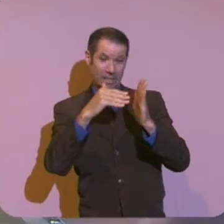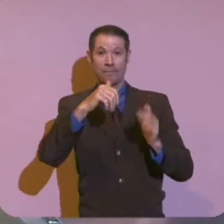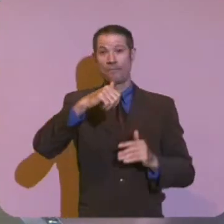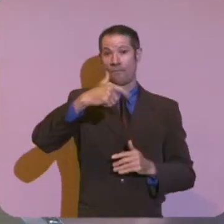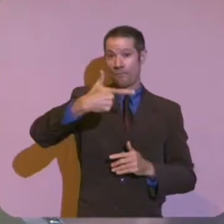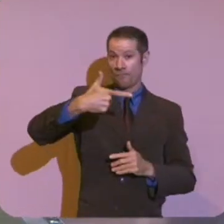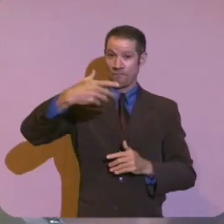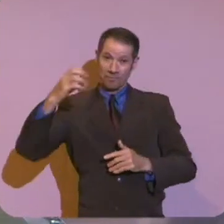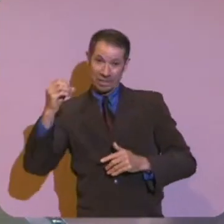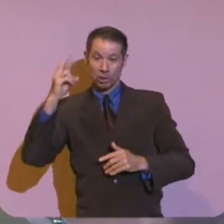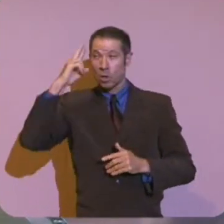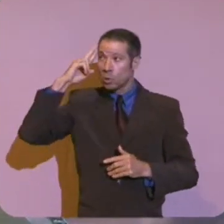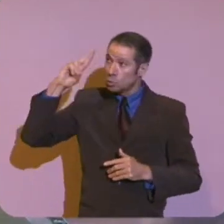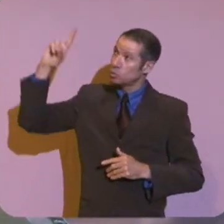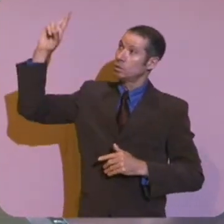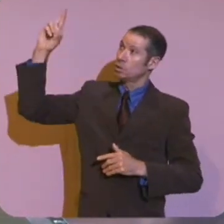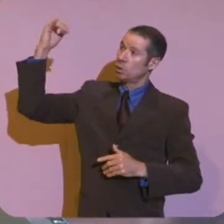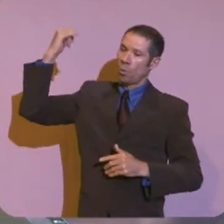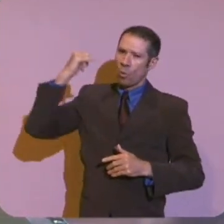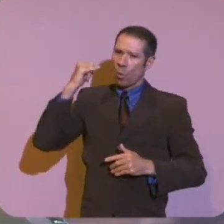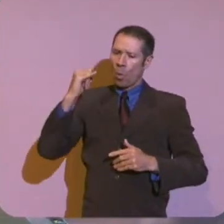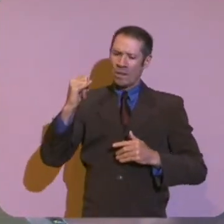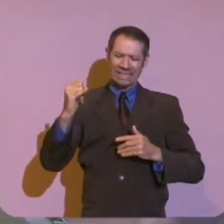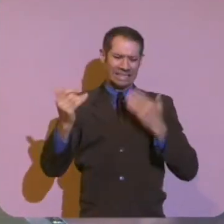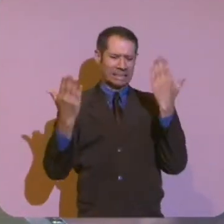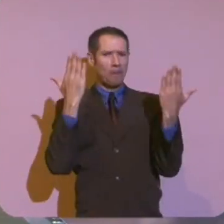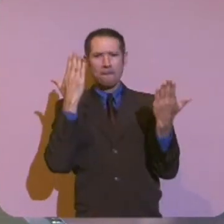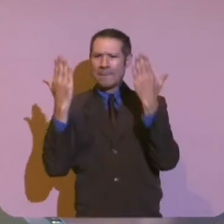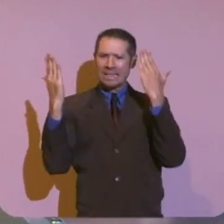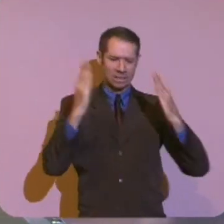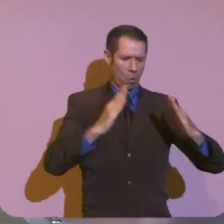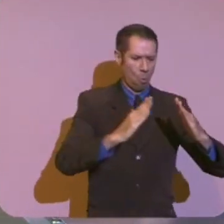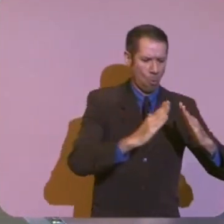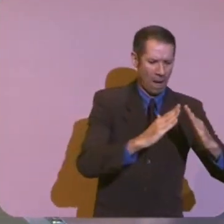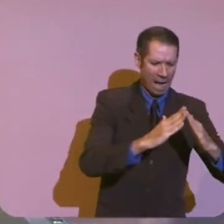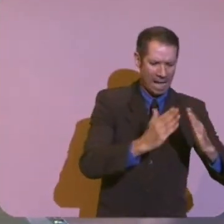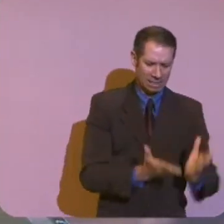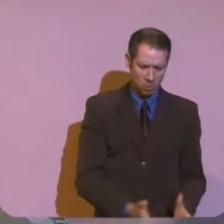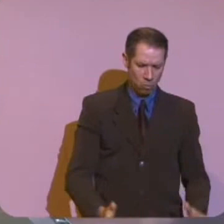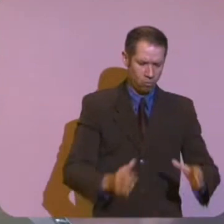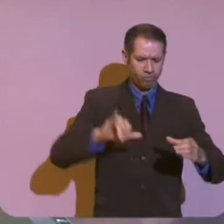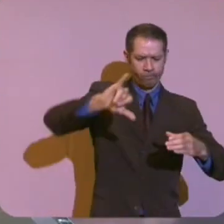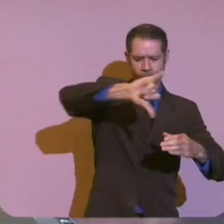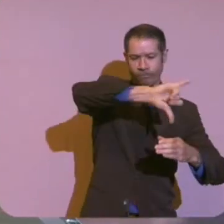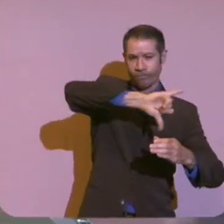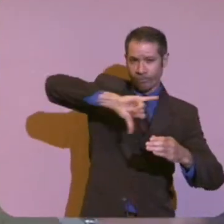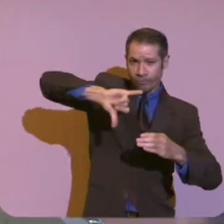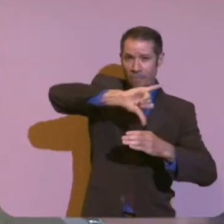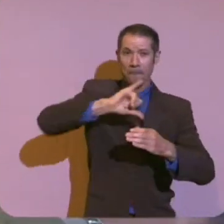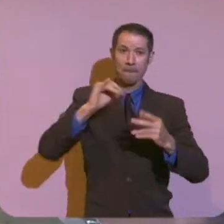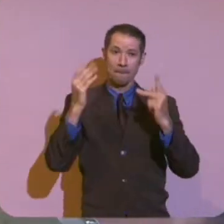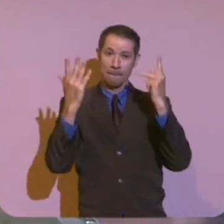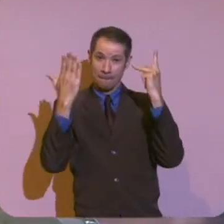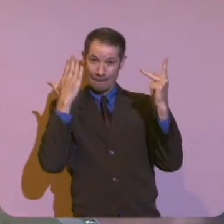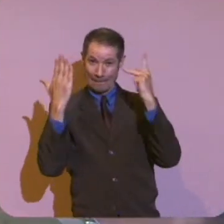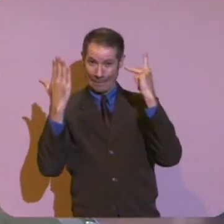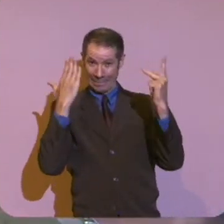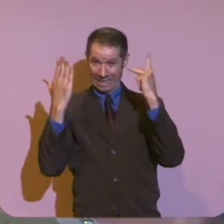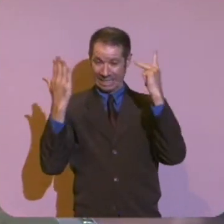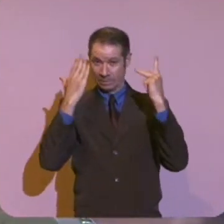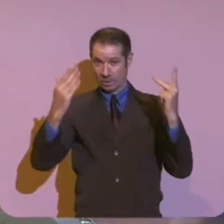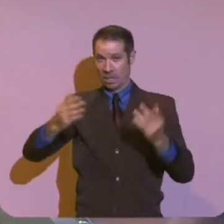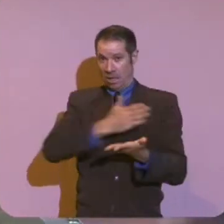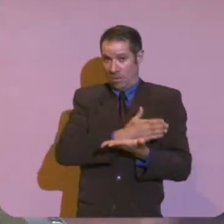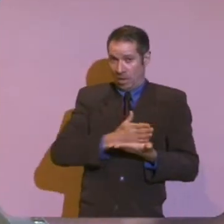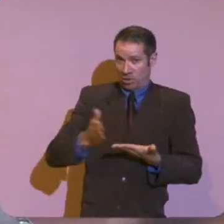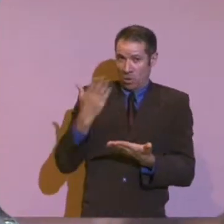o Senhor colocou essa ilustração da casa do oleiro, essa parábola. E a gente começou a